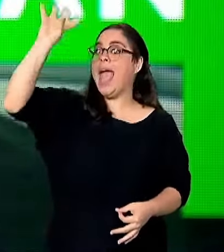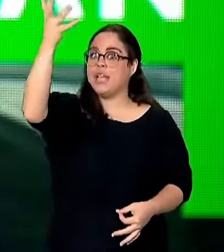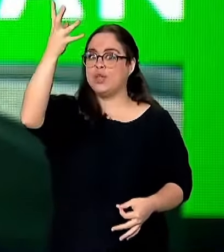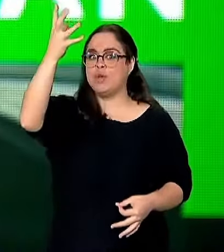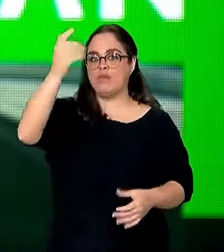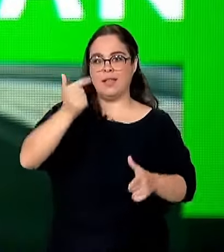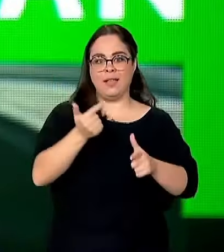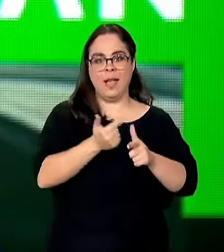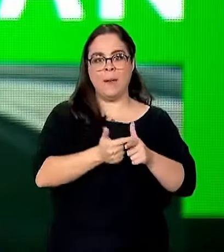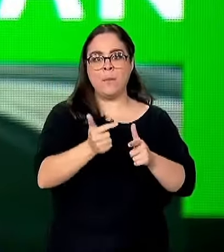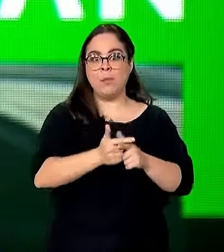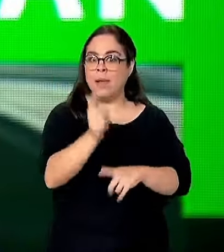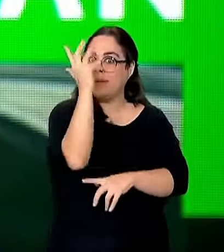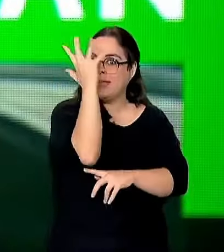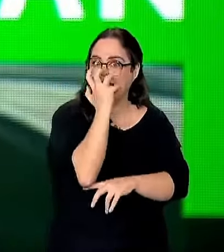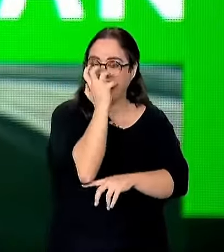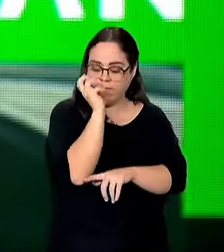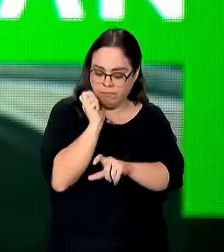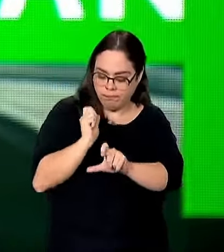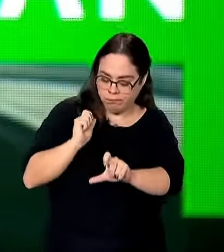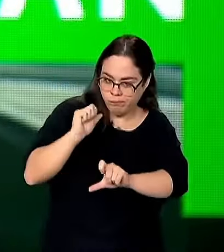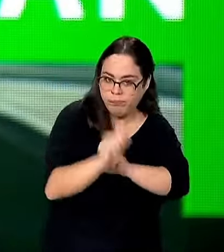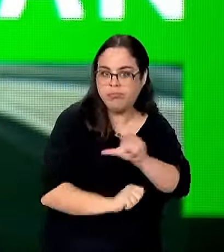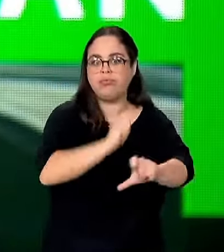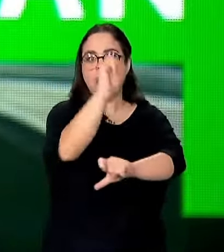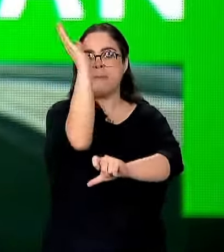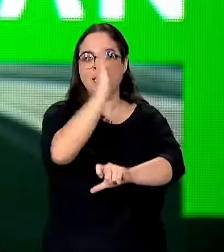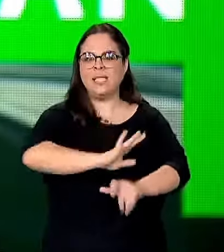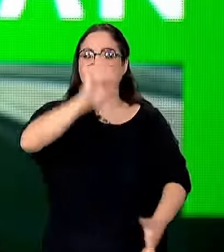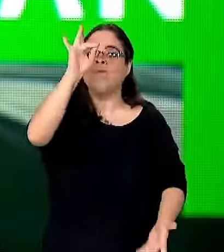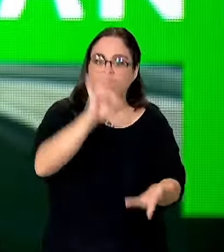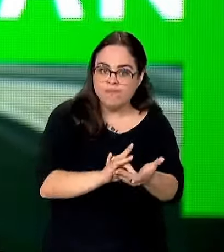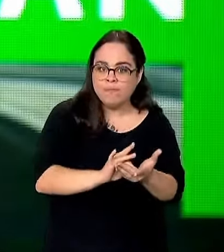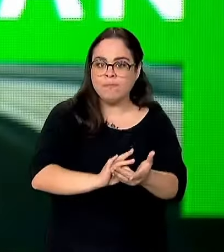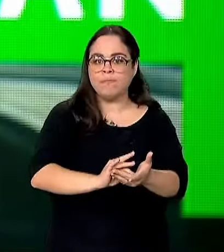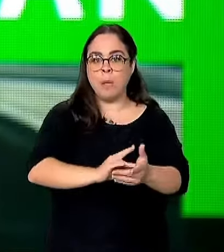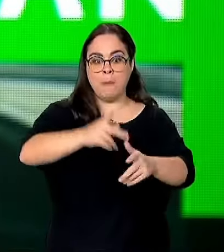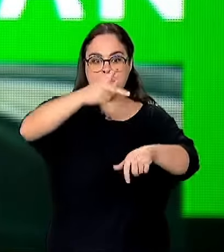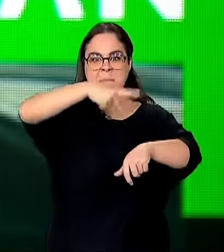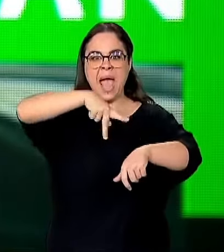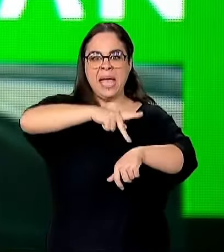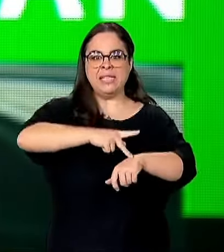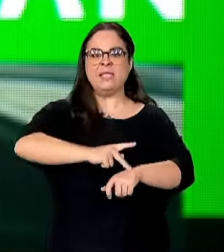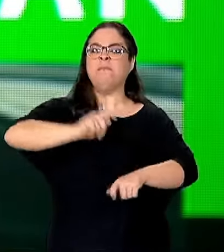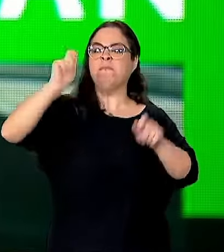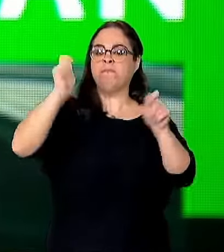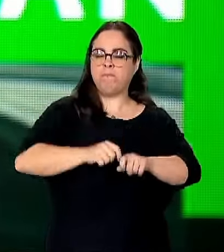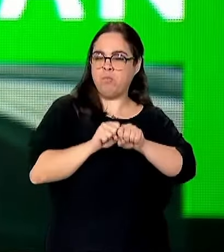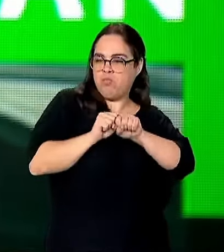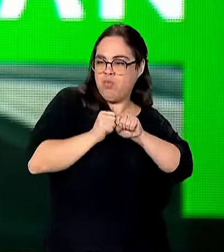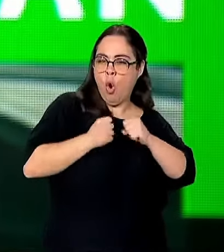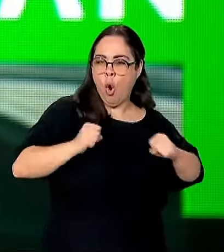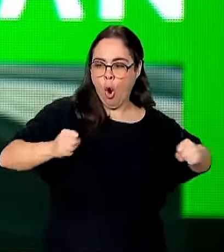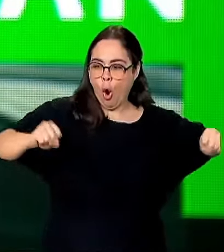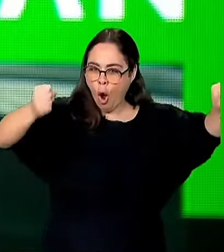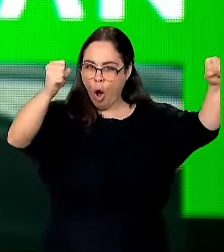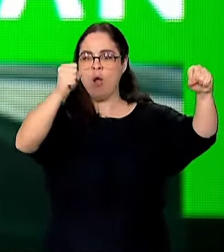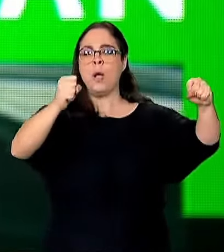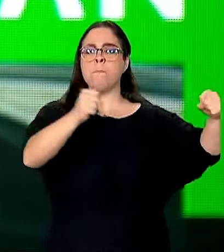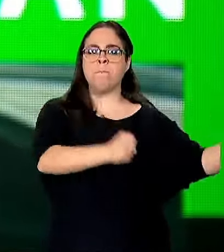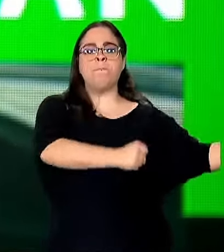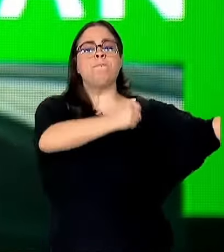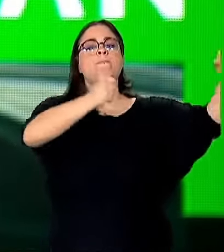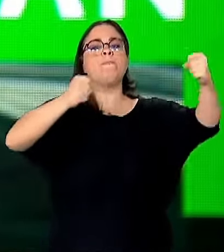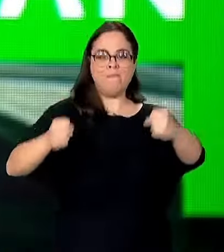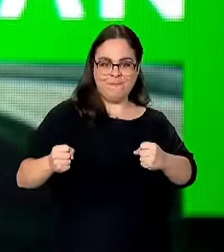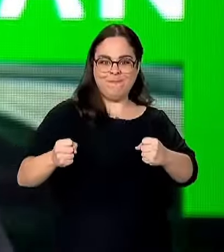problema sério e transformar o Brasil definitivamente num país grande, num país poderoso. E